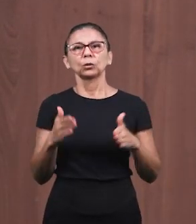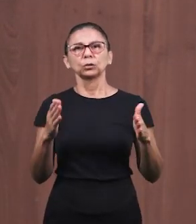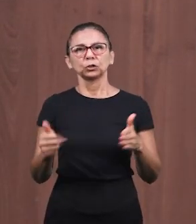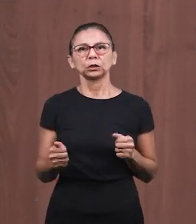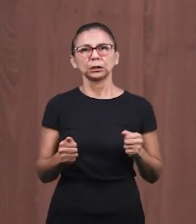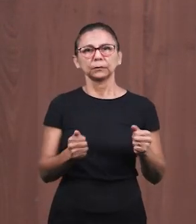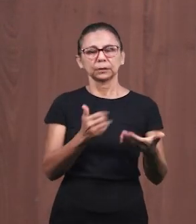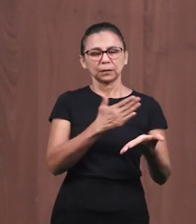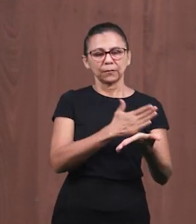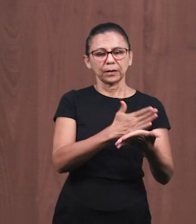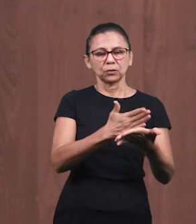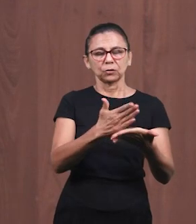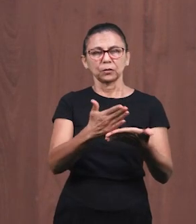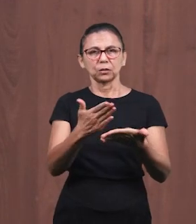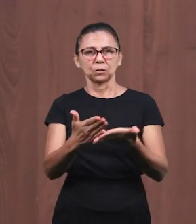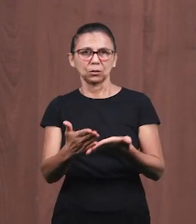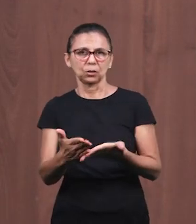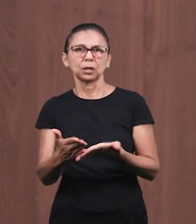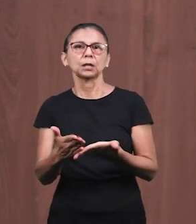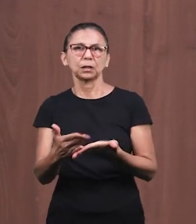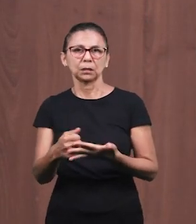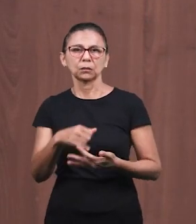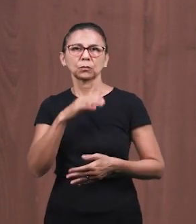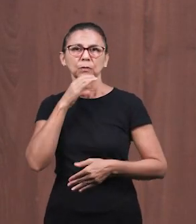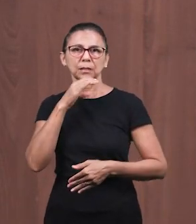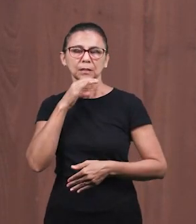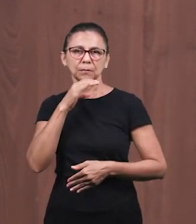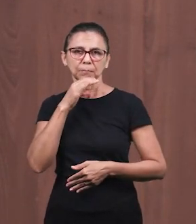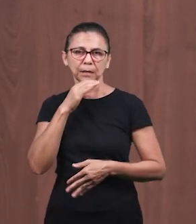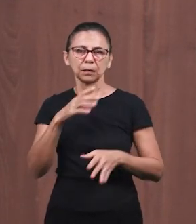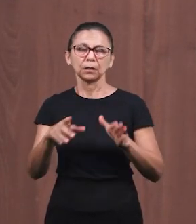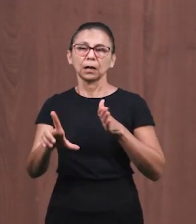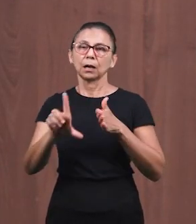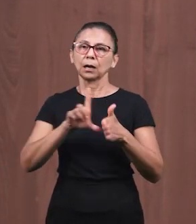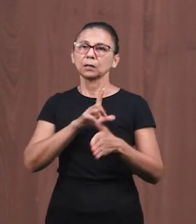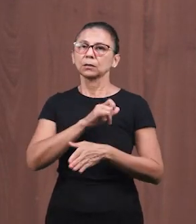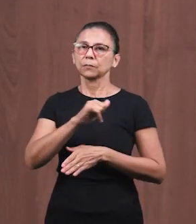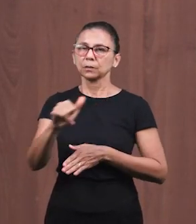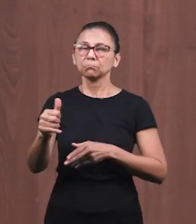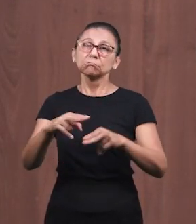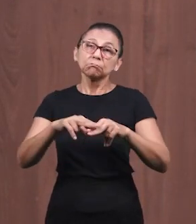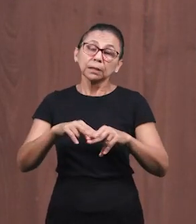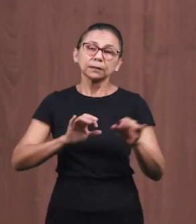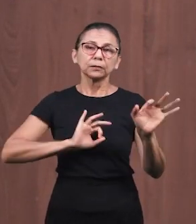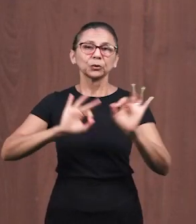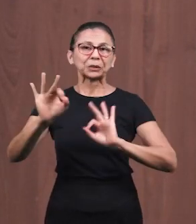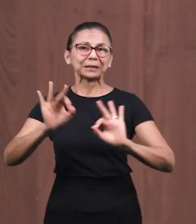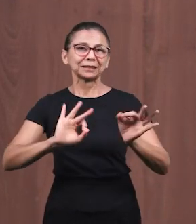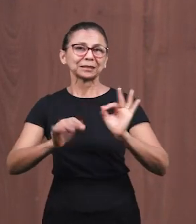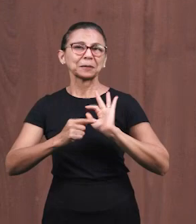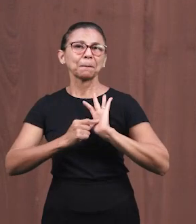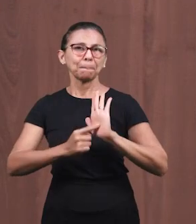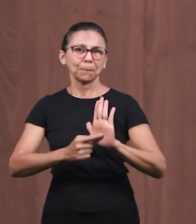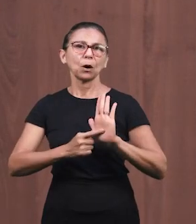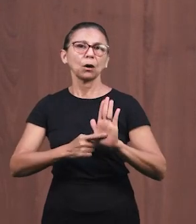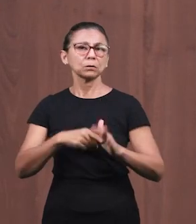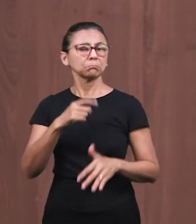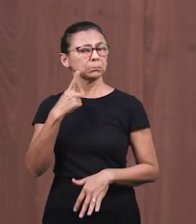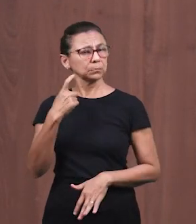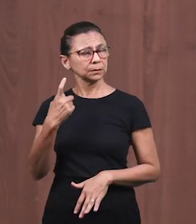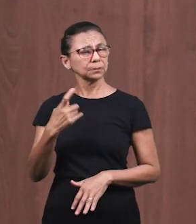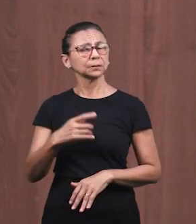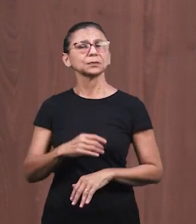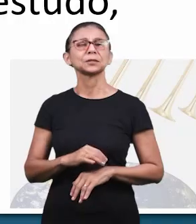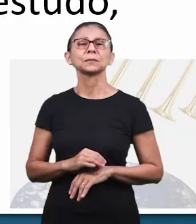do conhecimento, assim como indicamos no episódio anterior, também é um modo de organização que se mostra